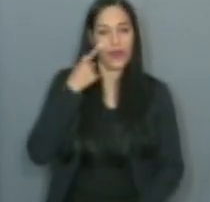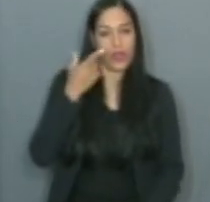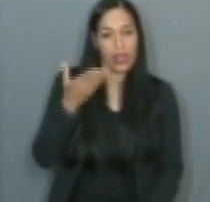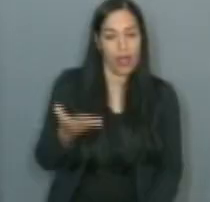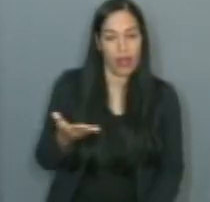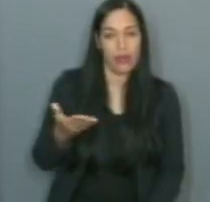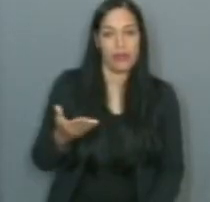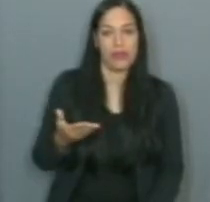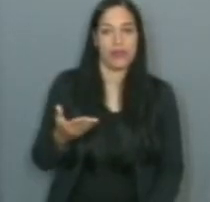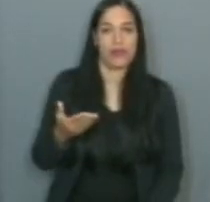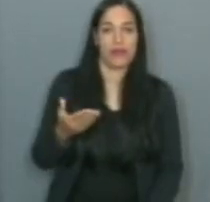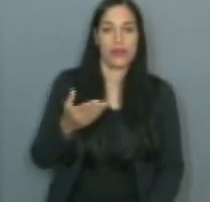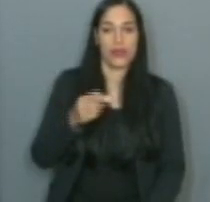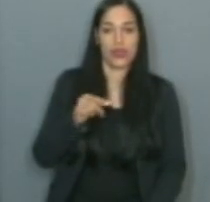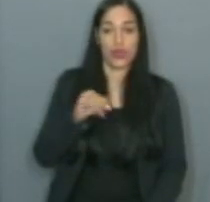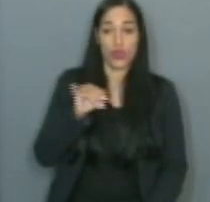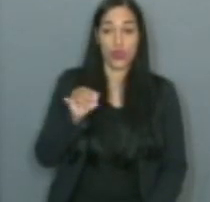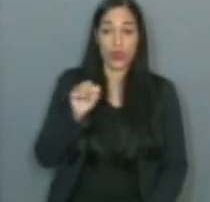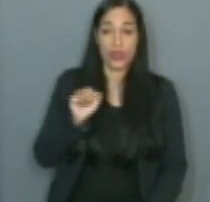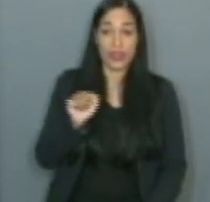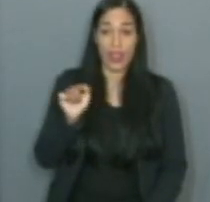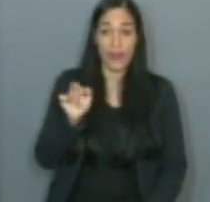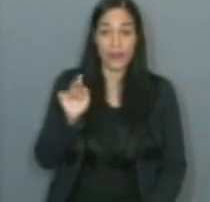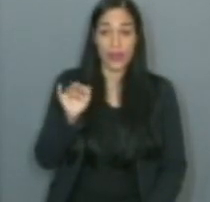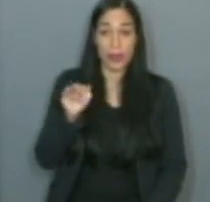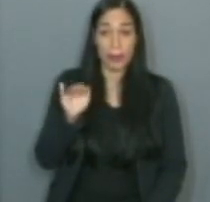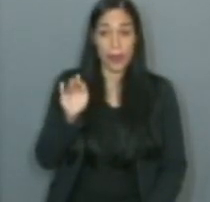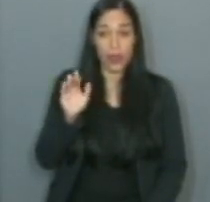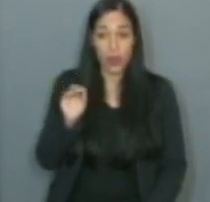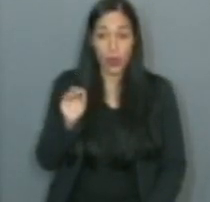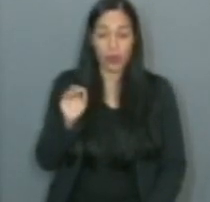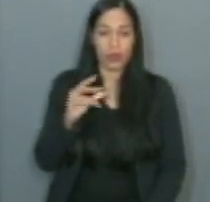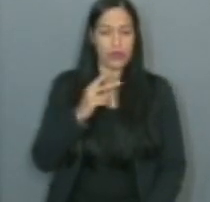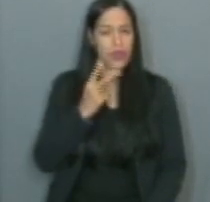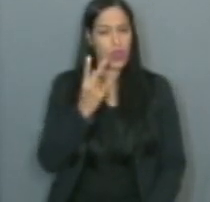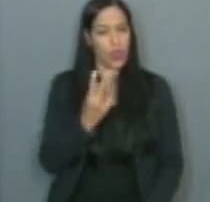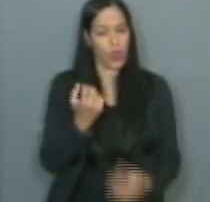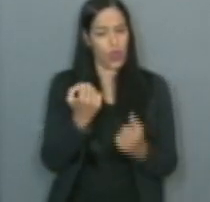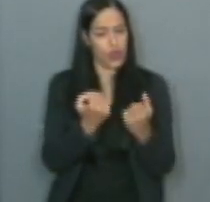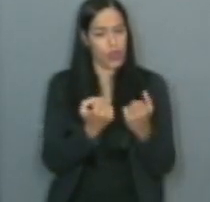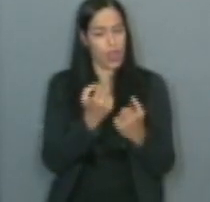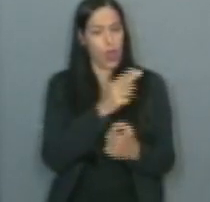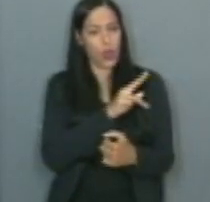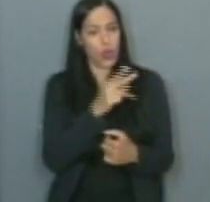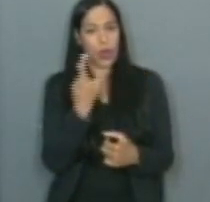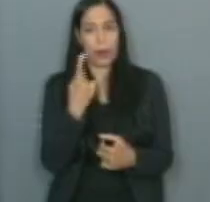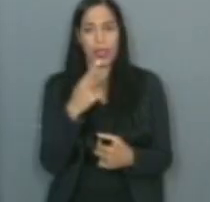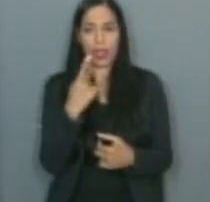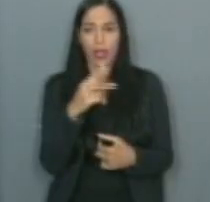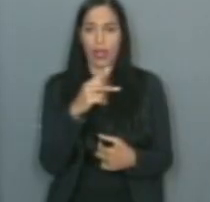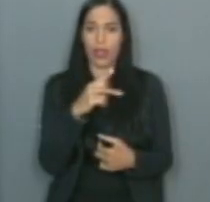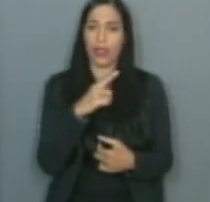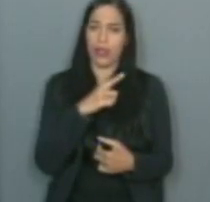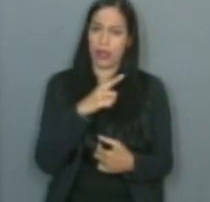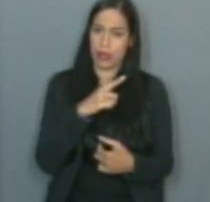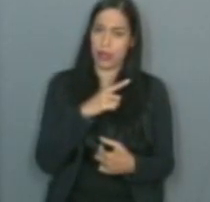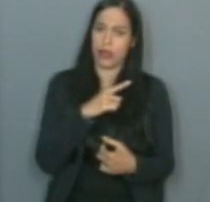lá, Zé Firmino. Não, mas peraí, Zé Firmino tem 2 carros no nome dele. Então ele não está em